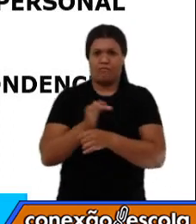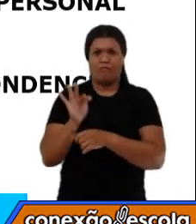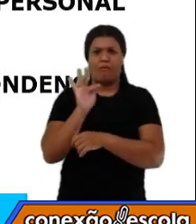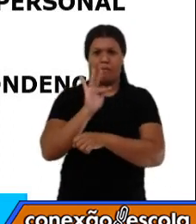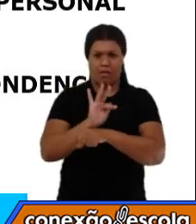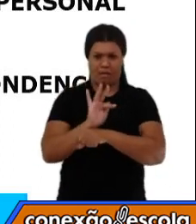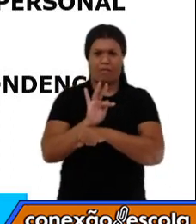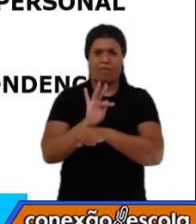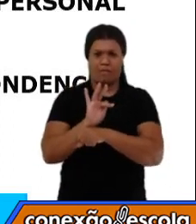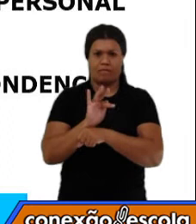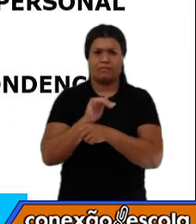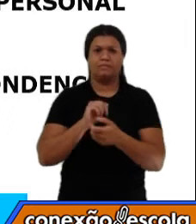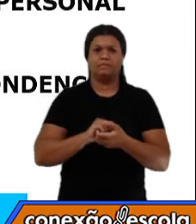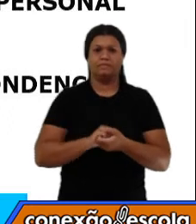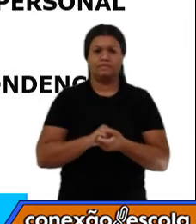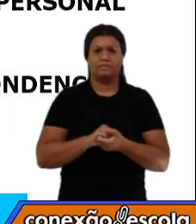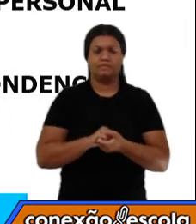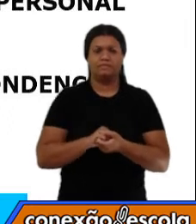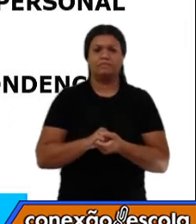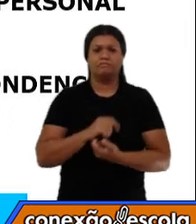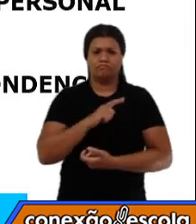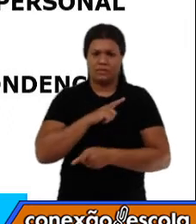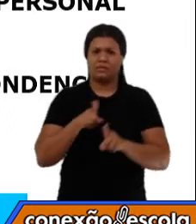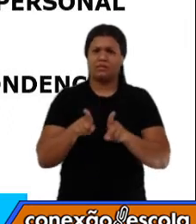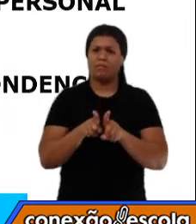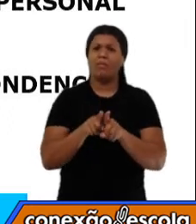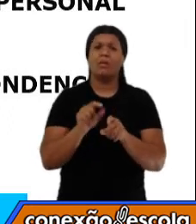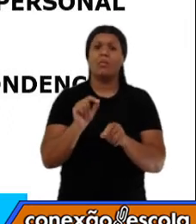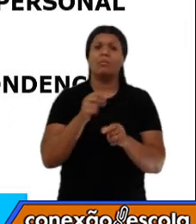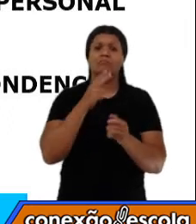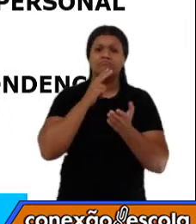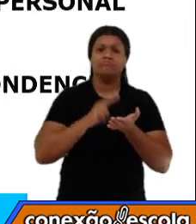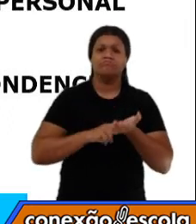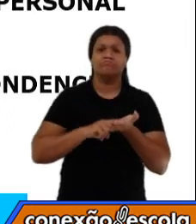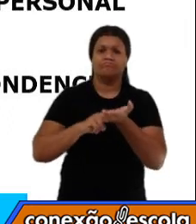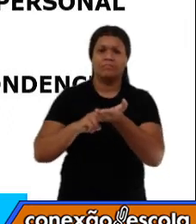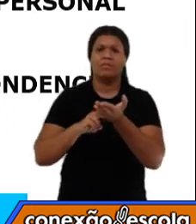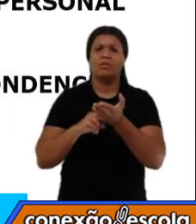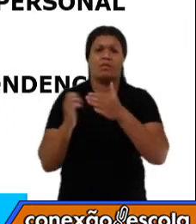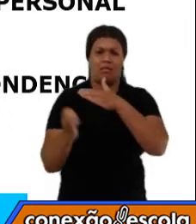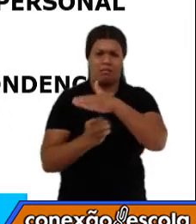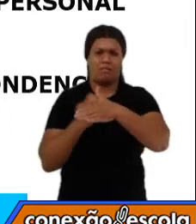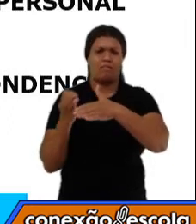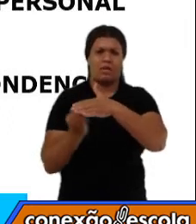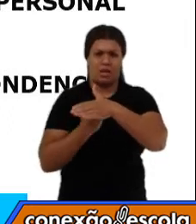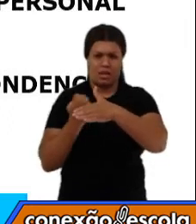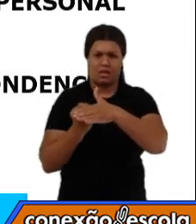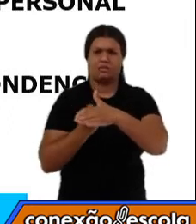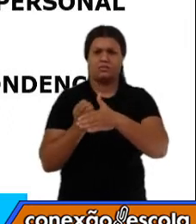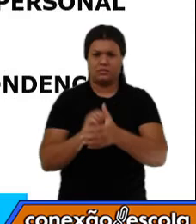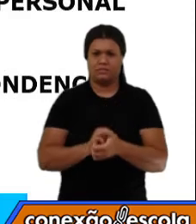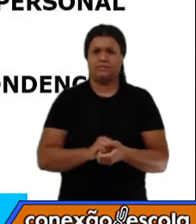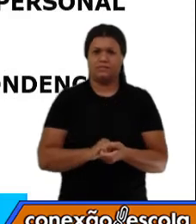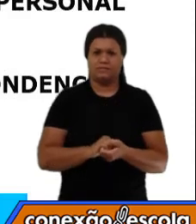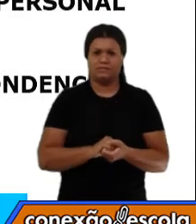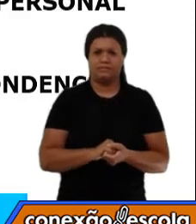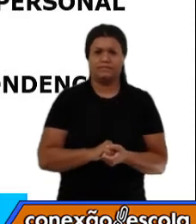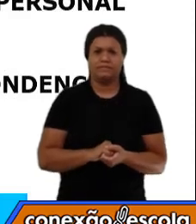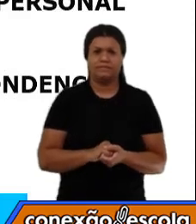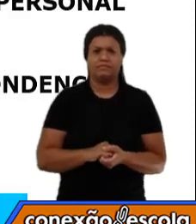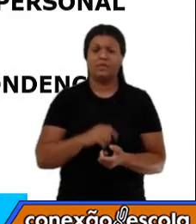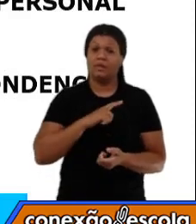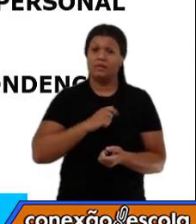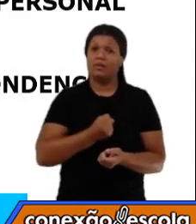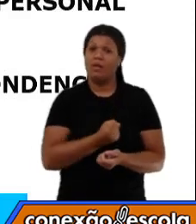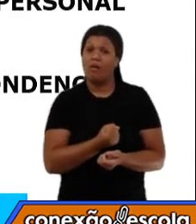formal personal correspondence. Eu tenho a correspondência comercial, que é a business correspondence.